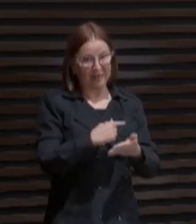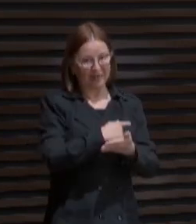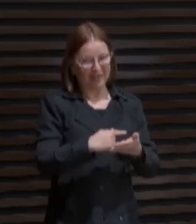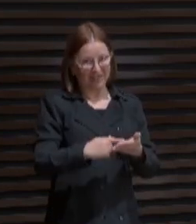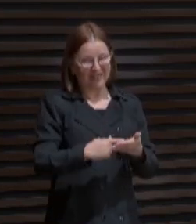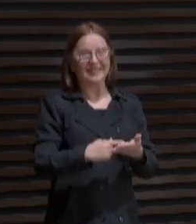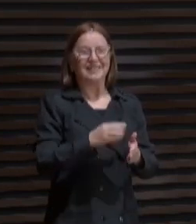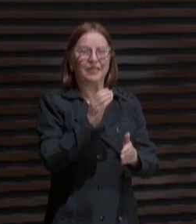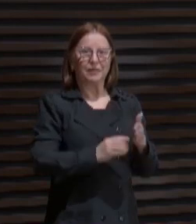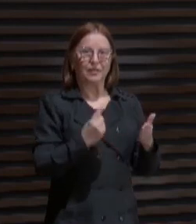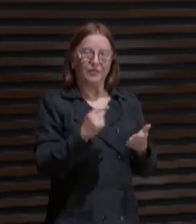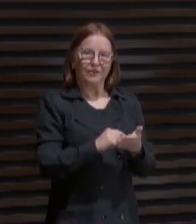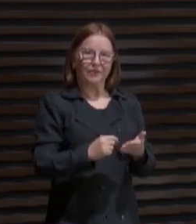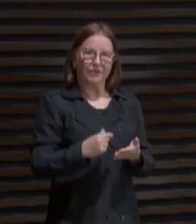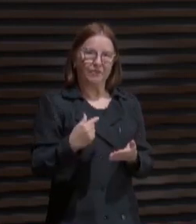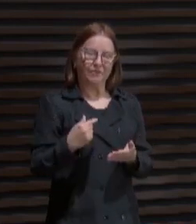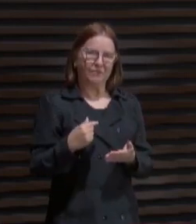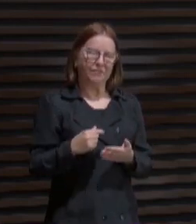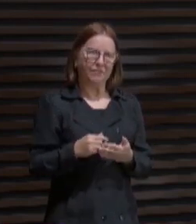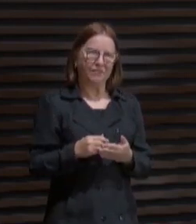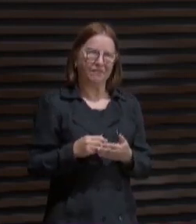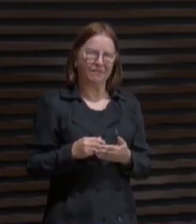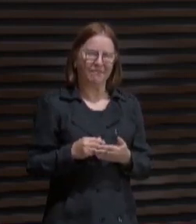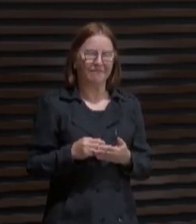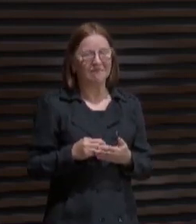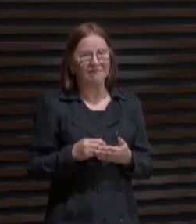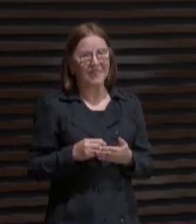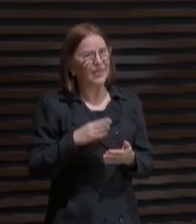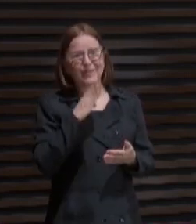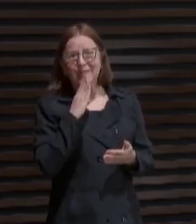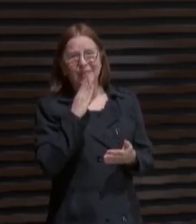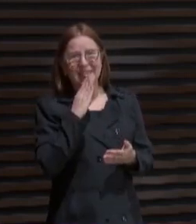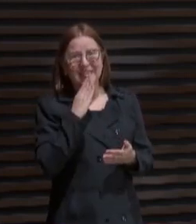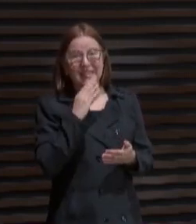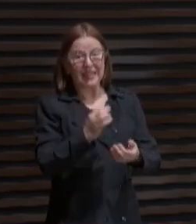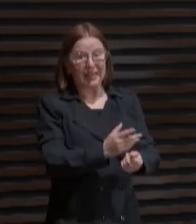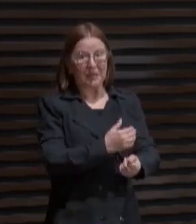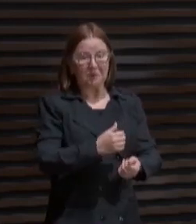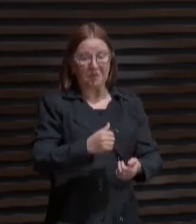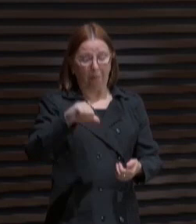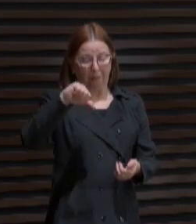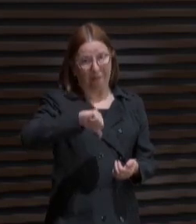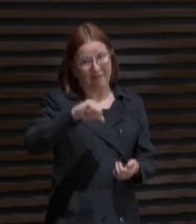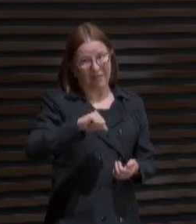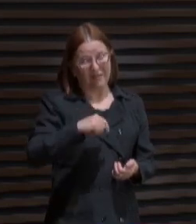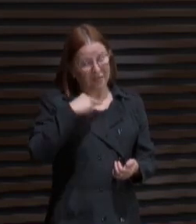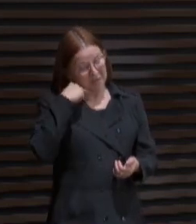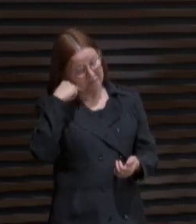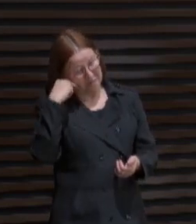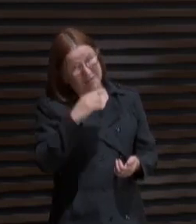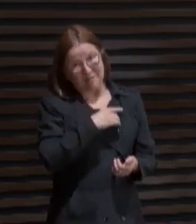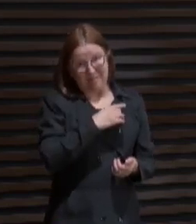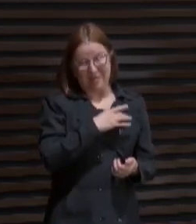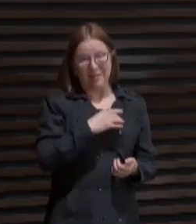conhecia as emoções negativas, como a vergonha e o medo, os quais são resultados do